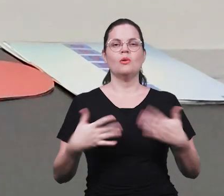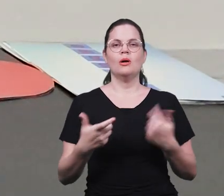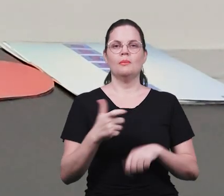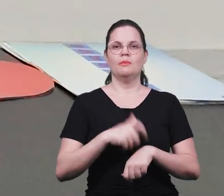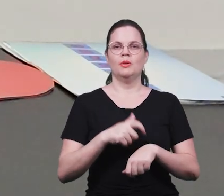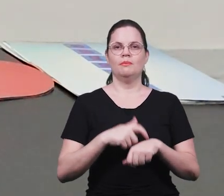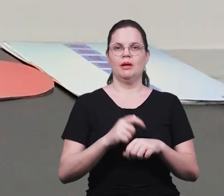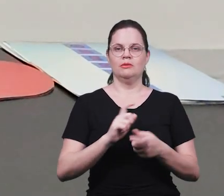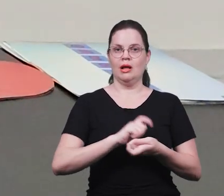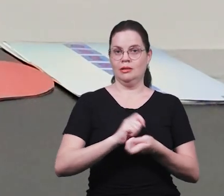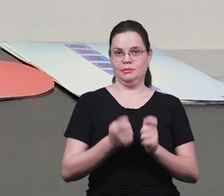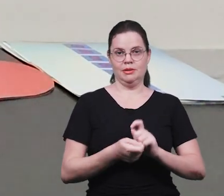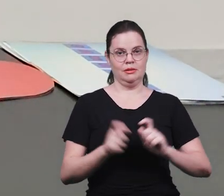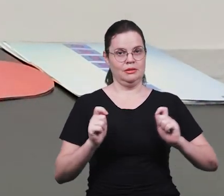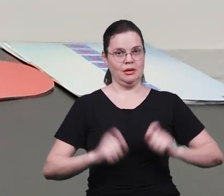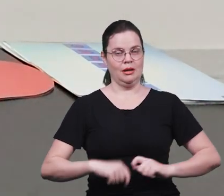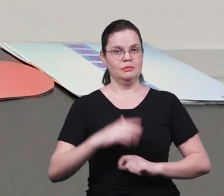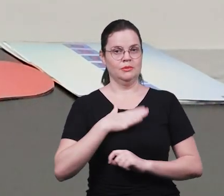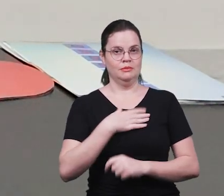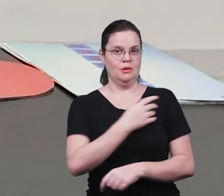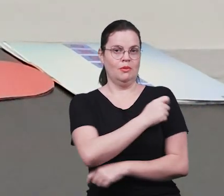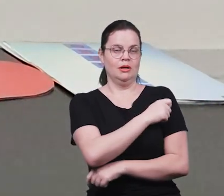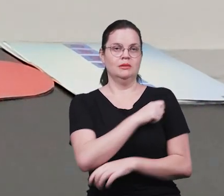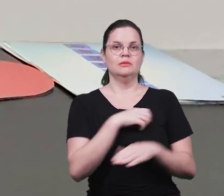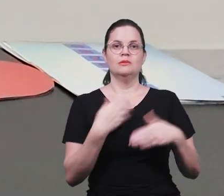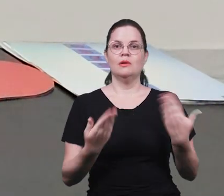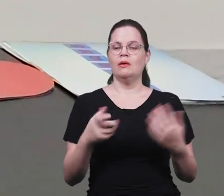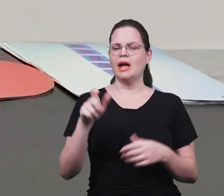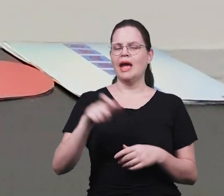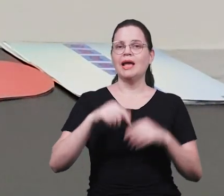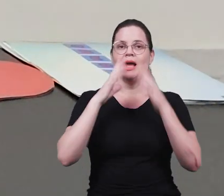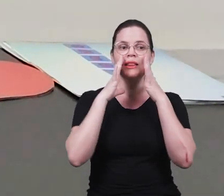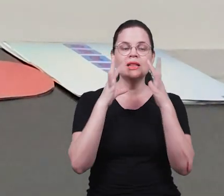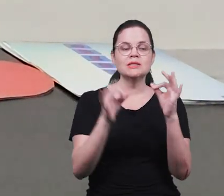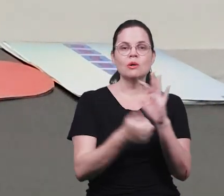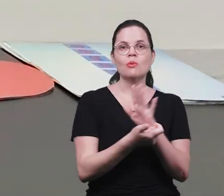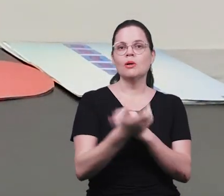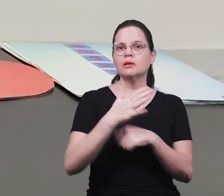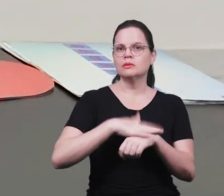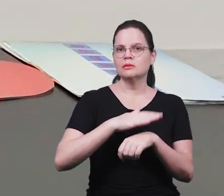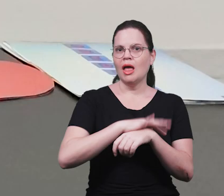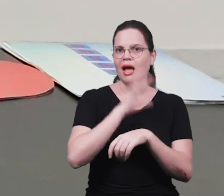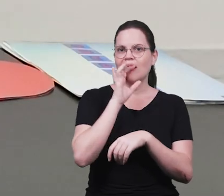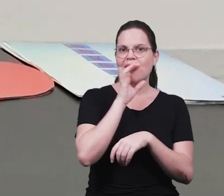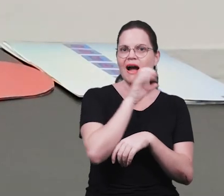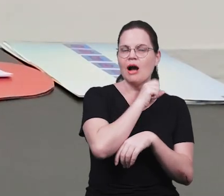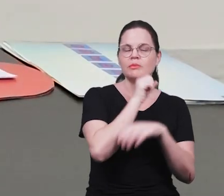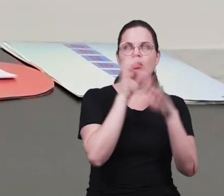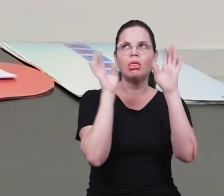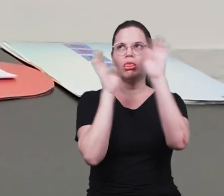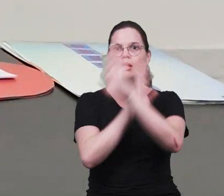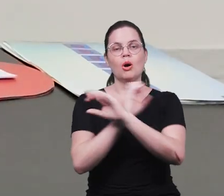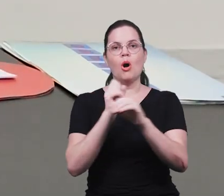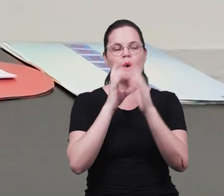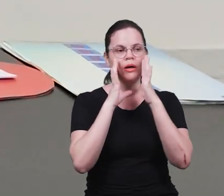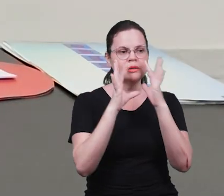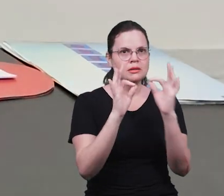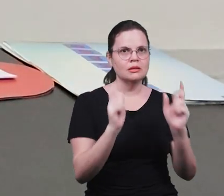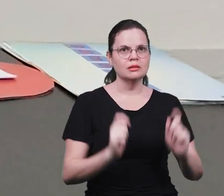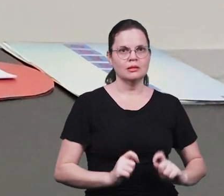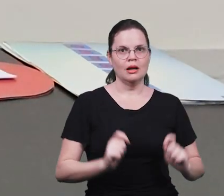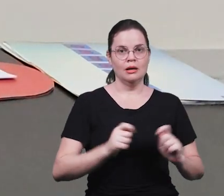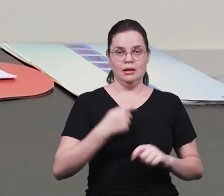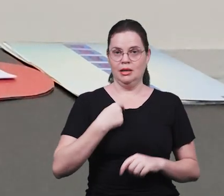de adaptação, que eu vou escolher para o meu aluno. Qual é o tempo de atenção dele na aula? Ele lida bem